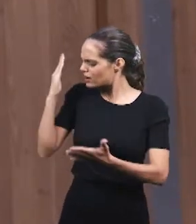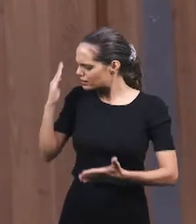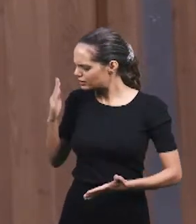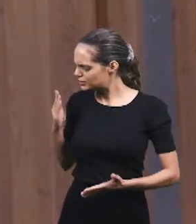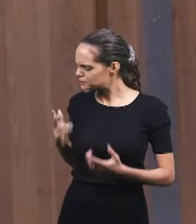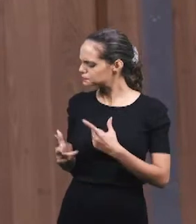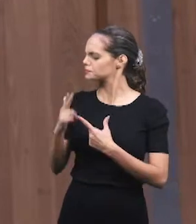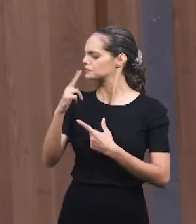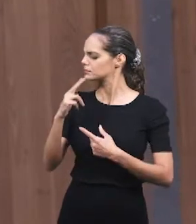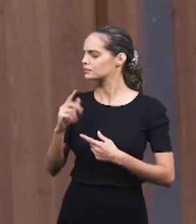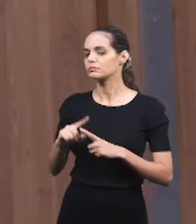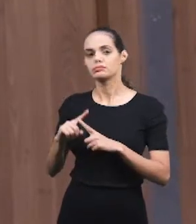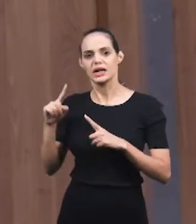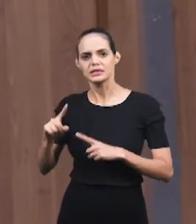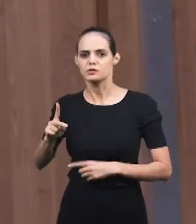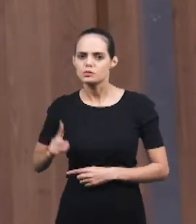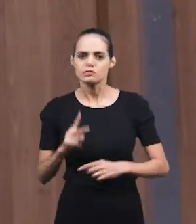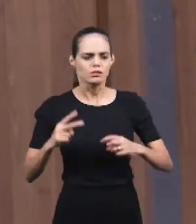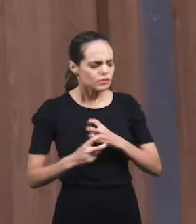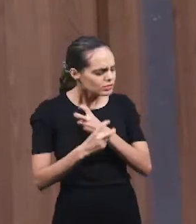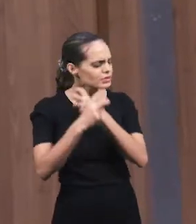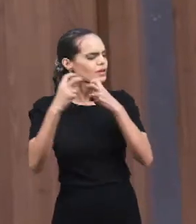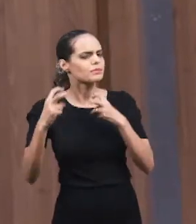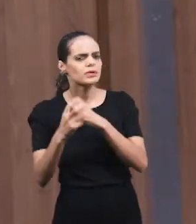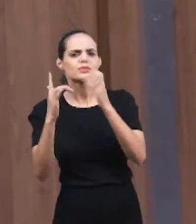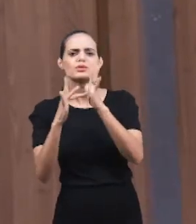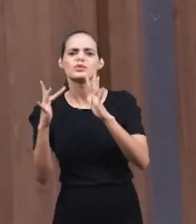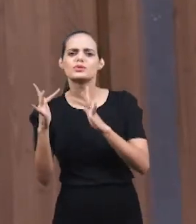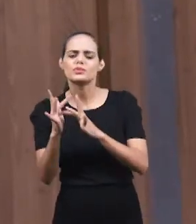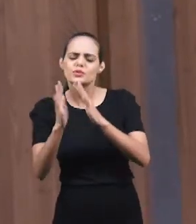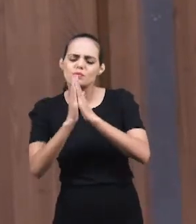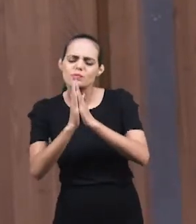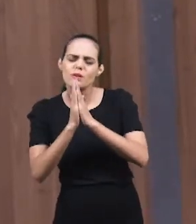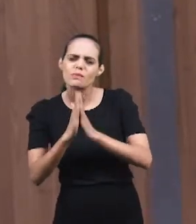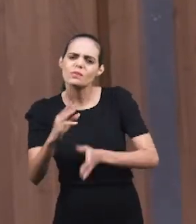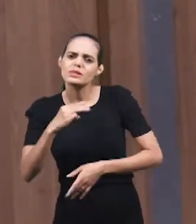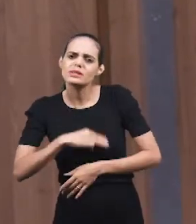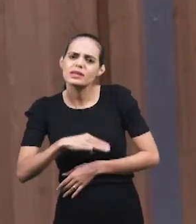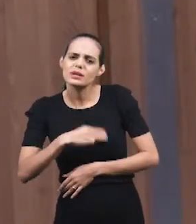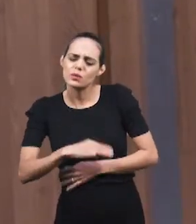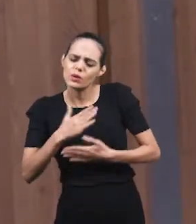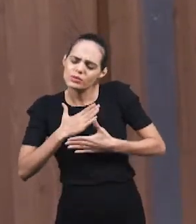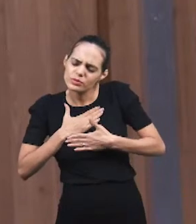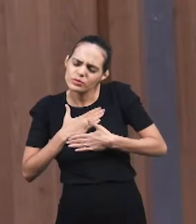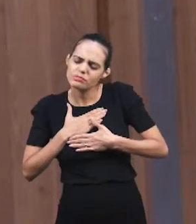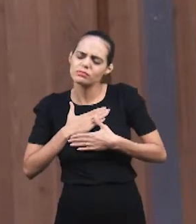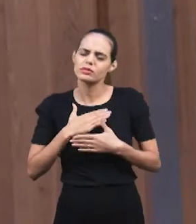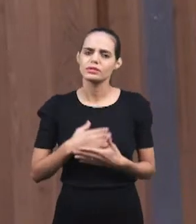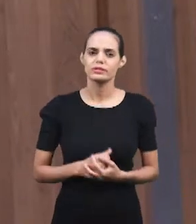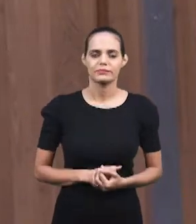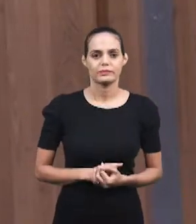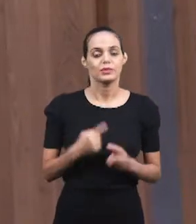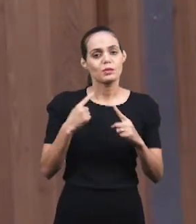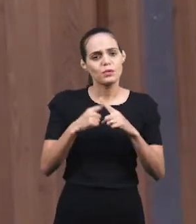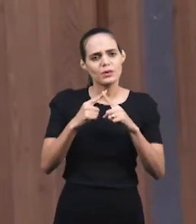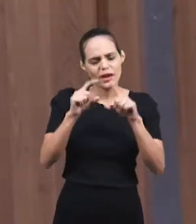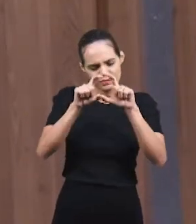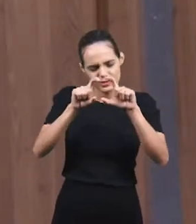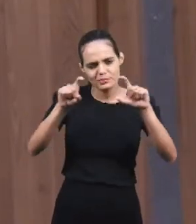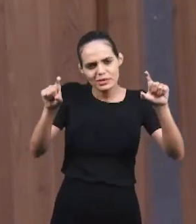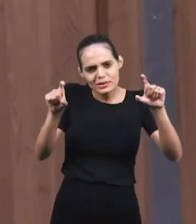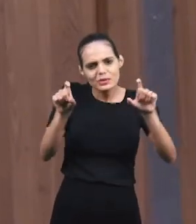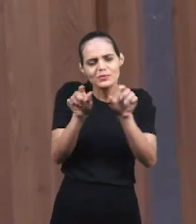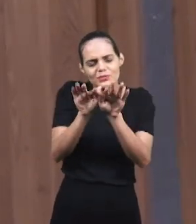vez mais. Essa colocação foi muito bem feita nessa resposta, porque era exatamente a expressão ali de